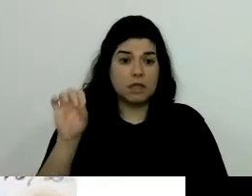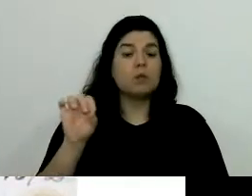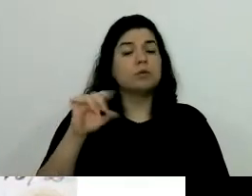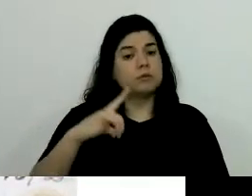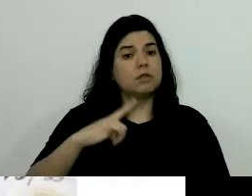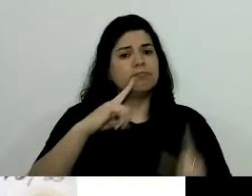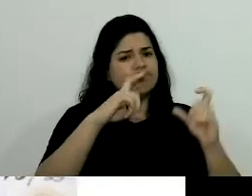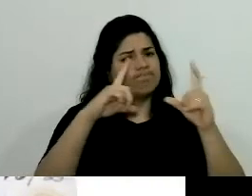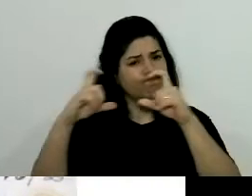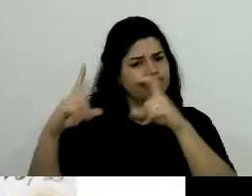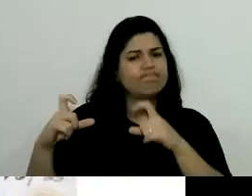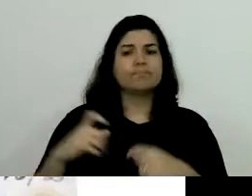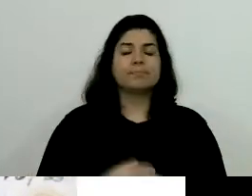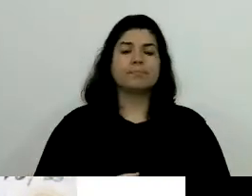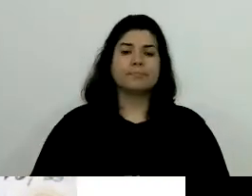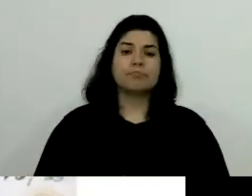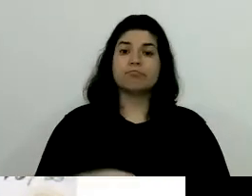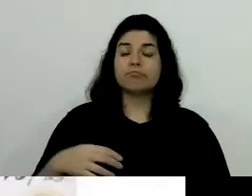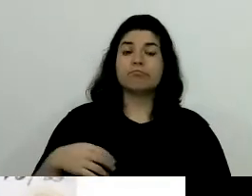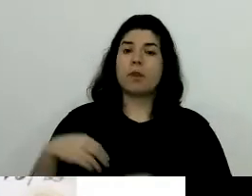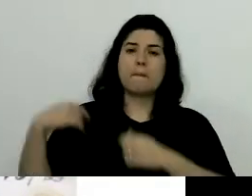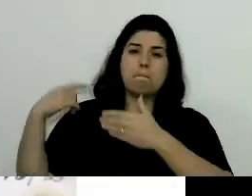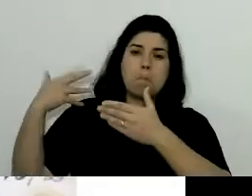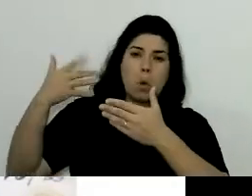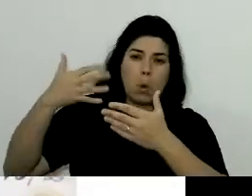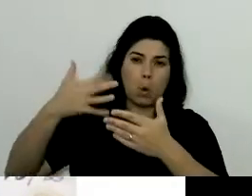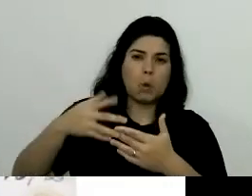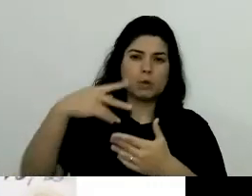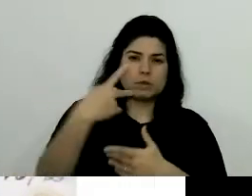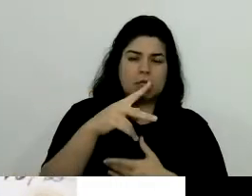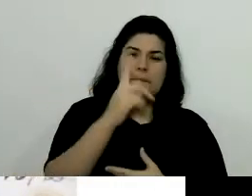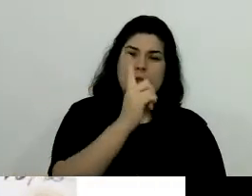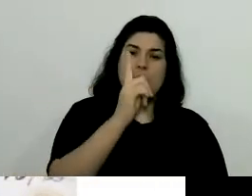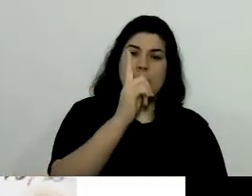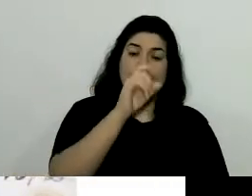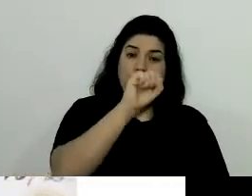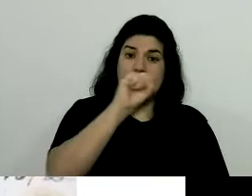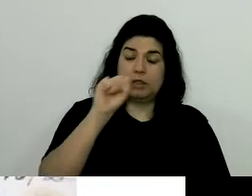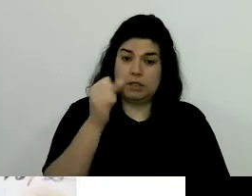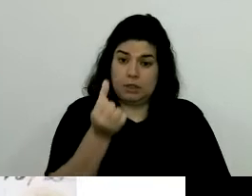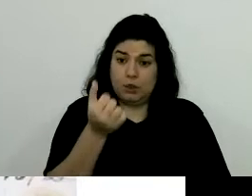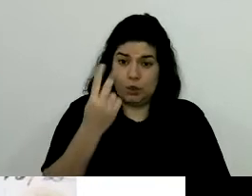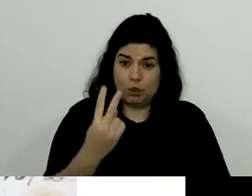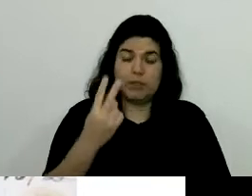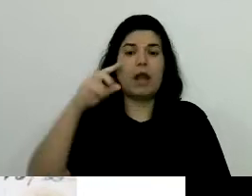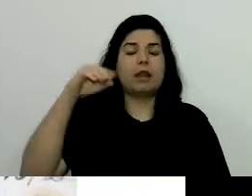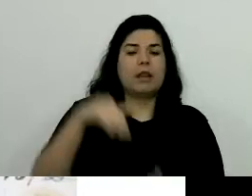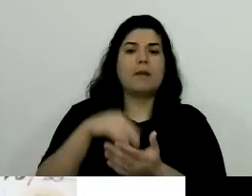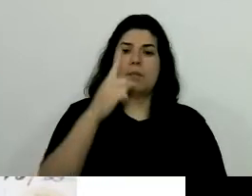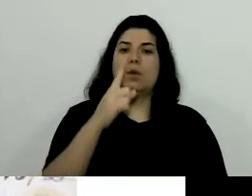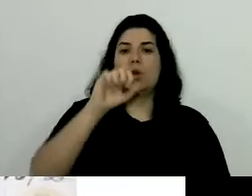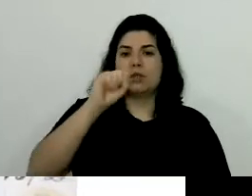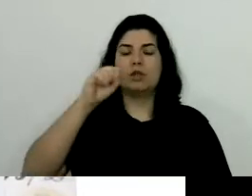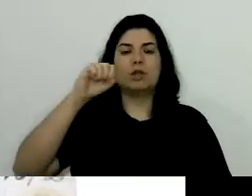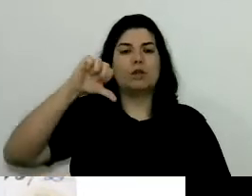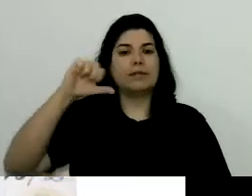né? Ele, ao longo da existência do seu estúdio, de 1862 a 1887, ele produziu